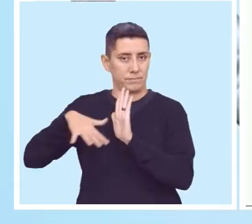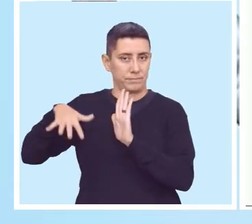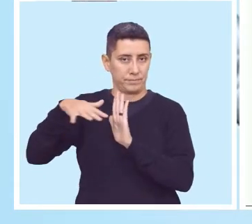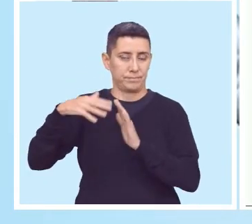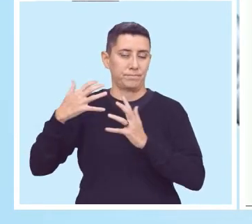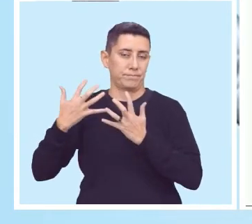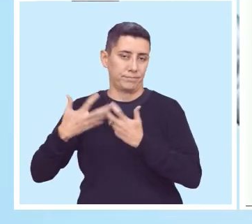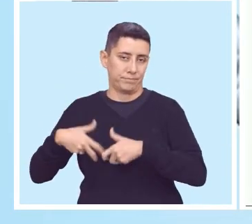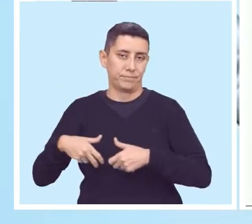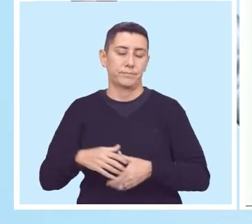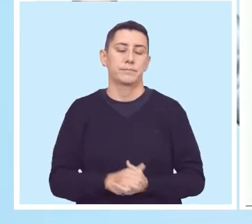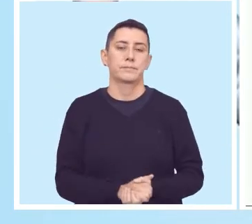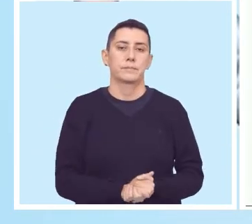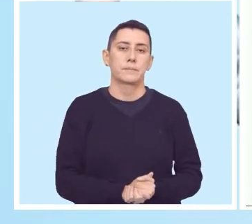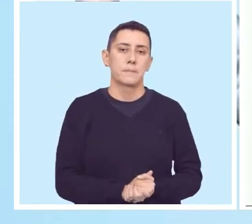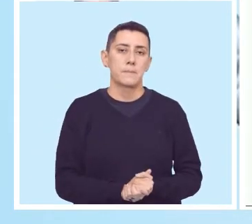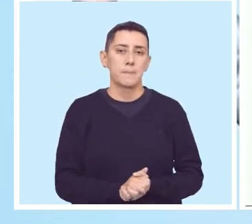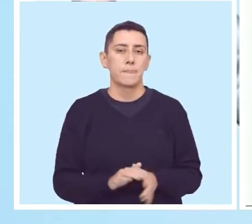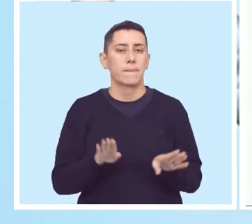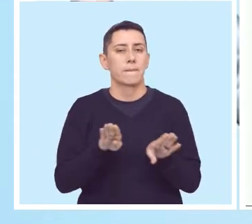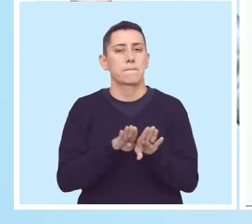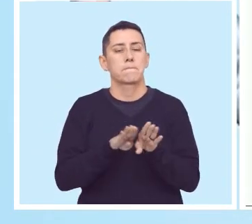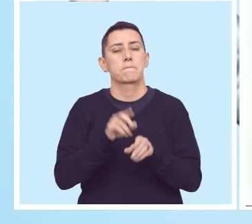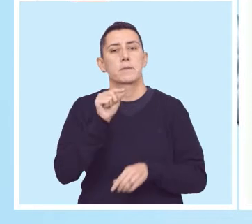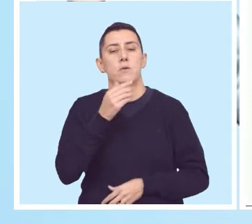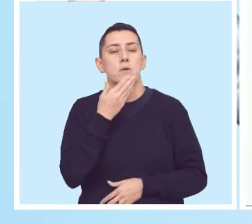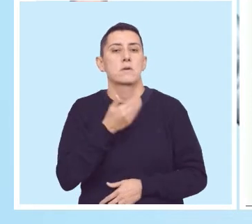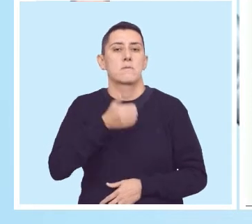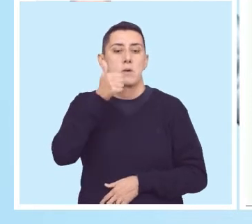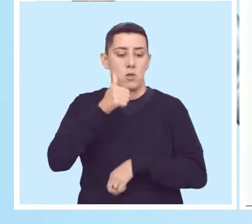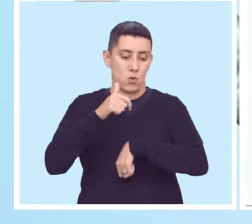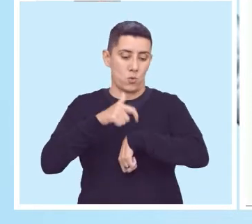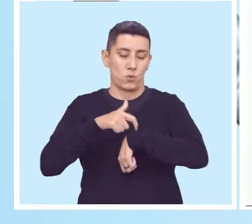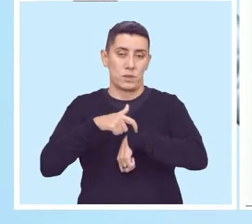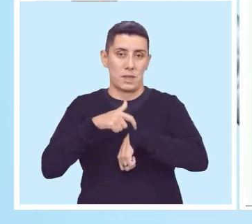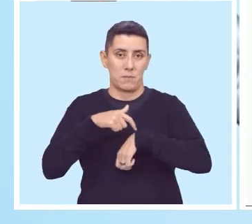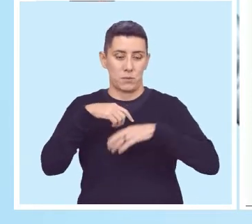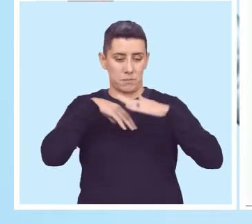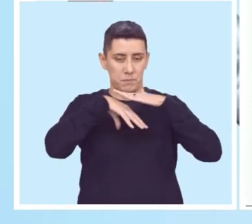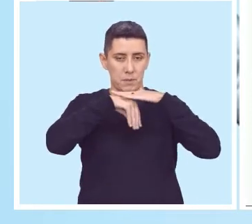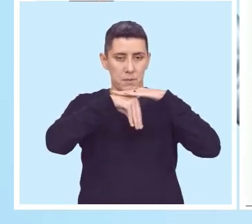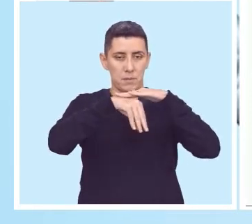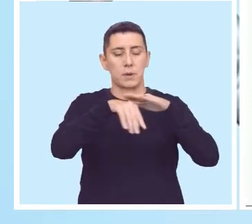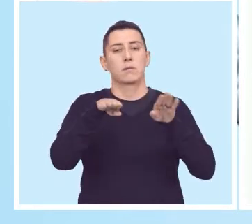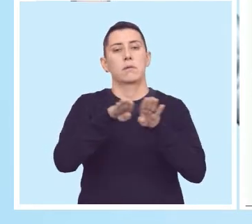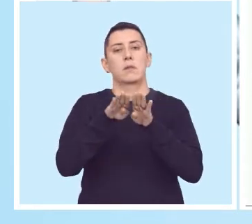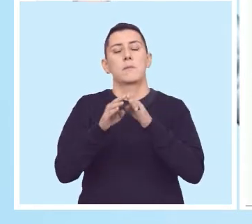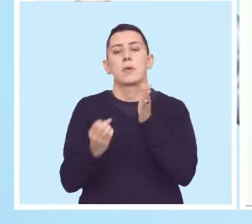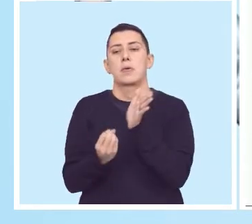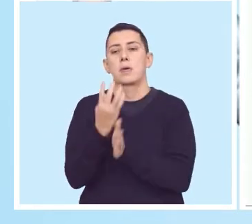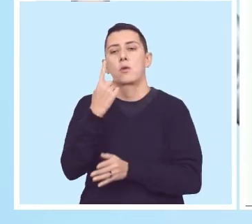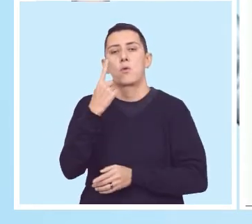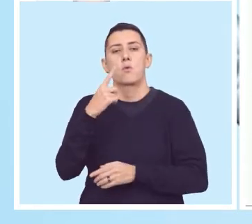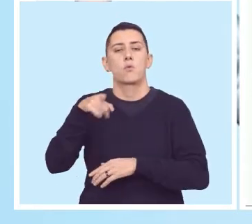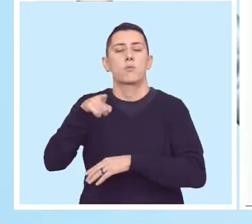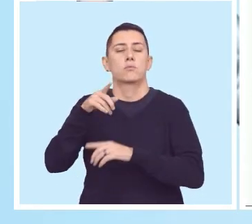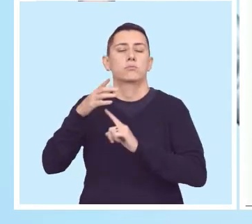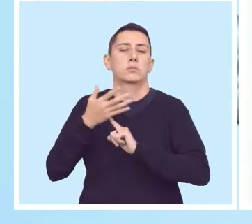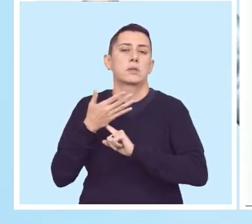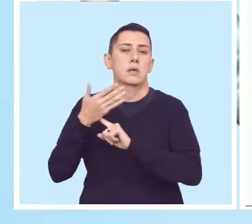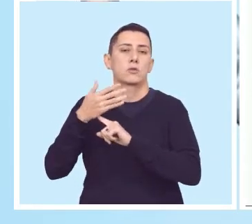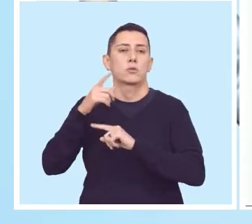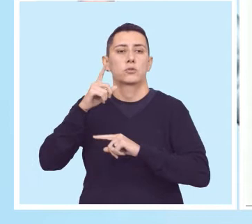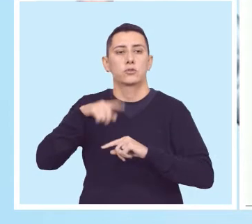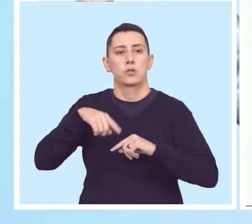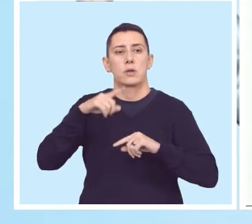Para otimizar o tempo necessário para a criação desse dataset, foi implementada uma ferramenta que basicamente ela é uma janela